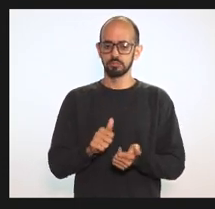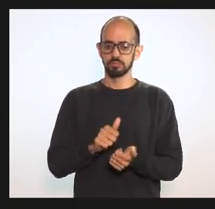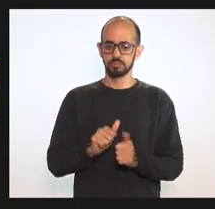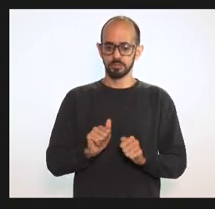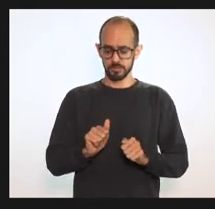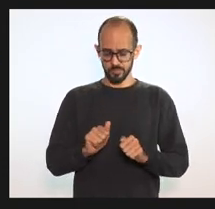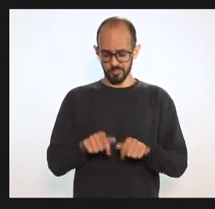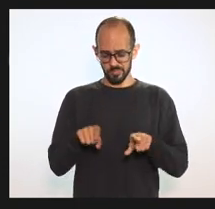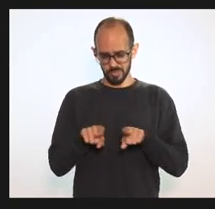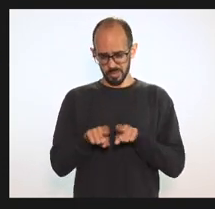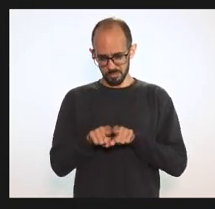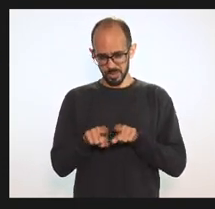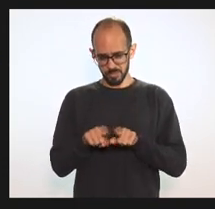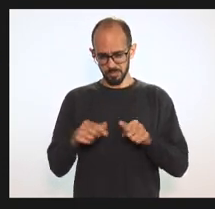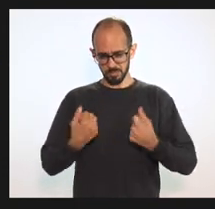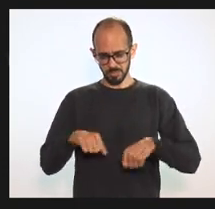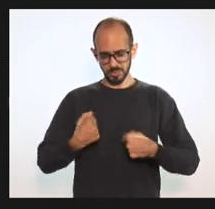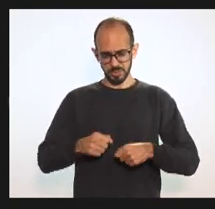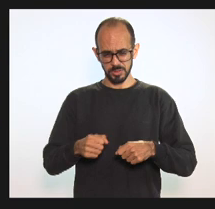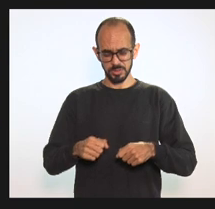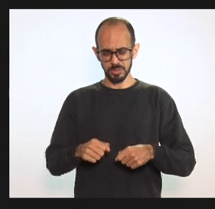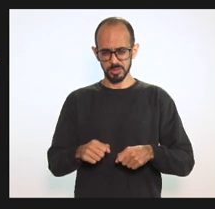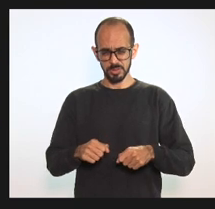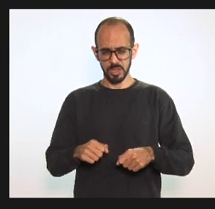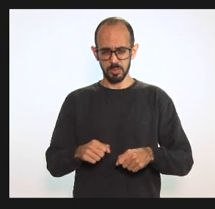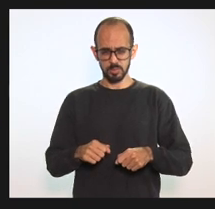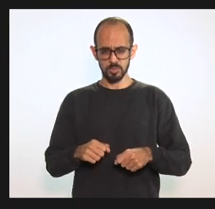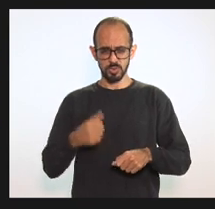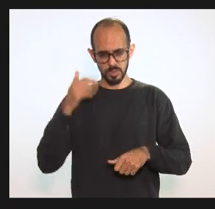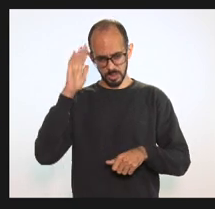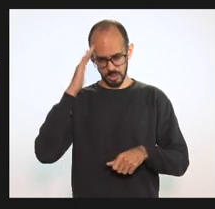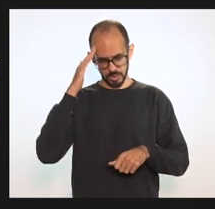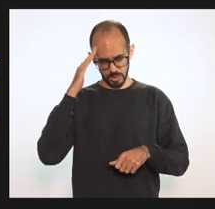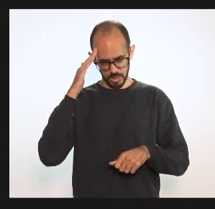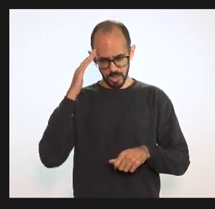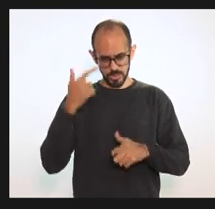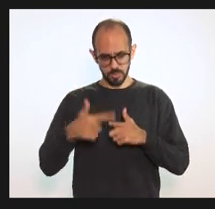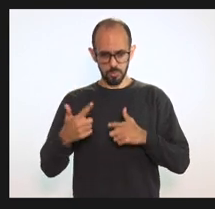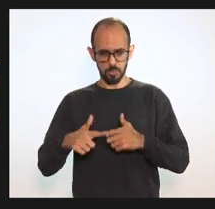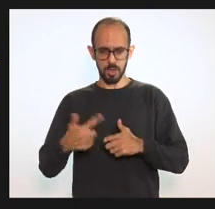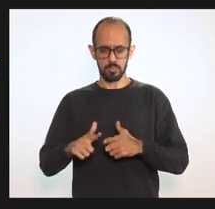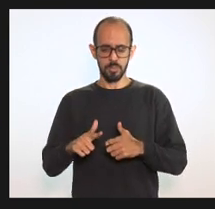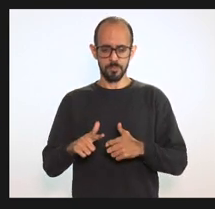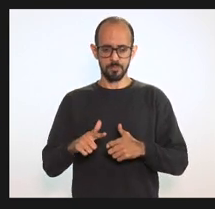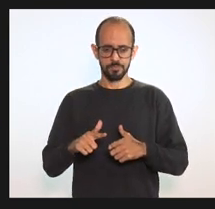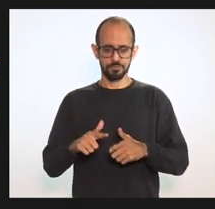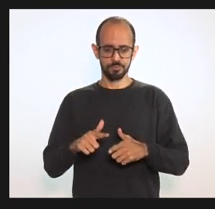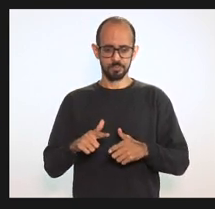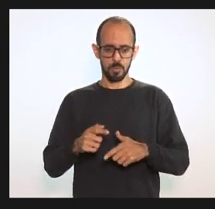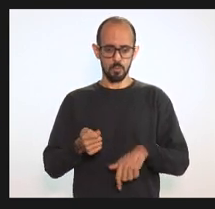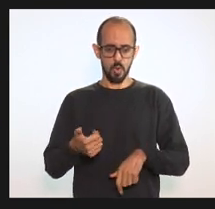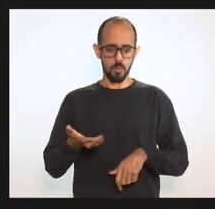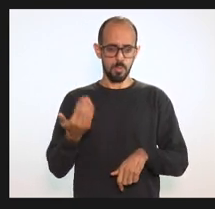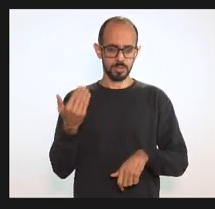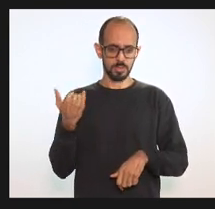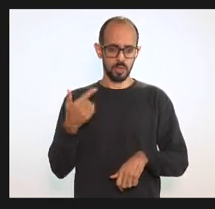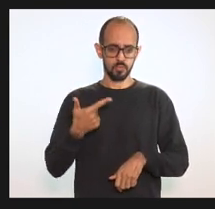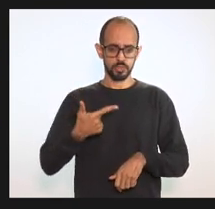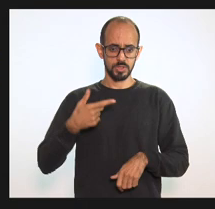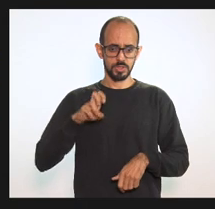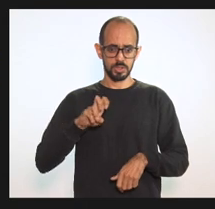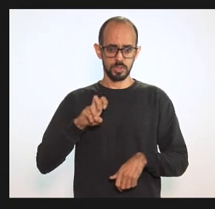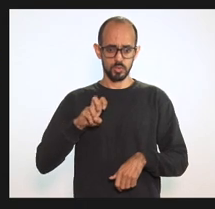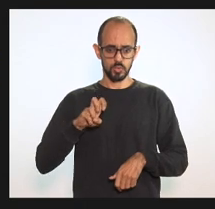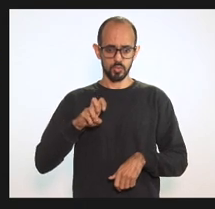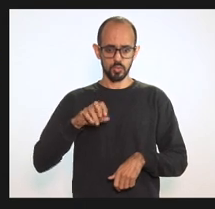gente tem que levar isso em consideração, né? Há pouco tempo, em janeiro, dia 25 de janeiro,